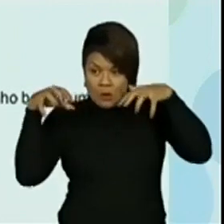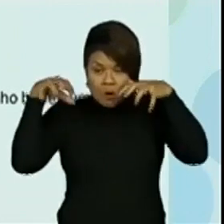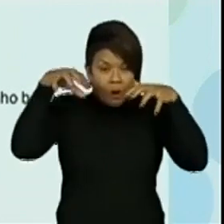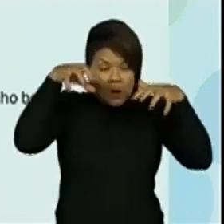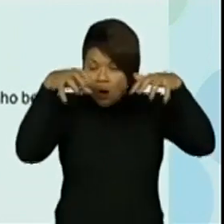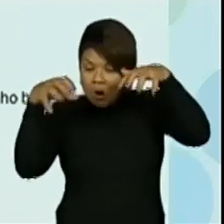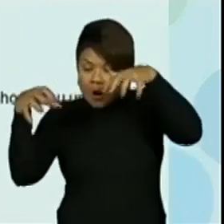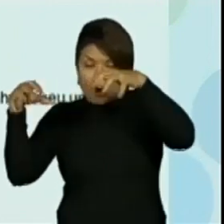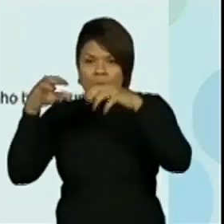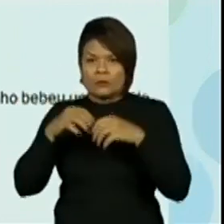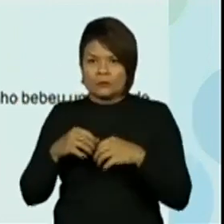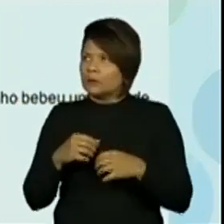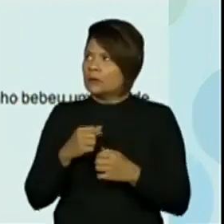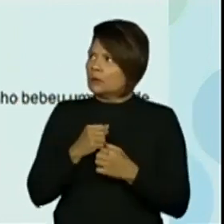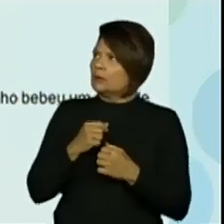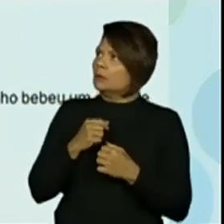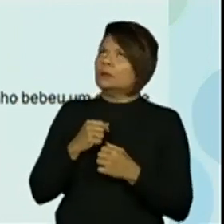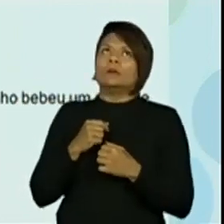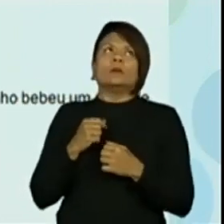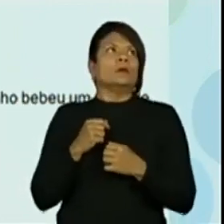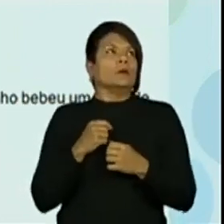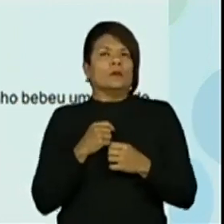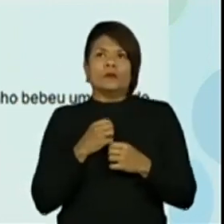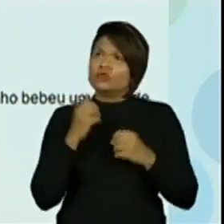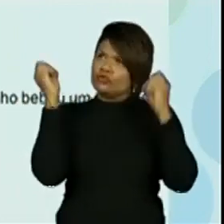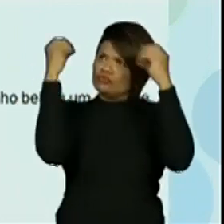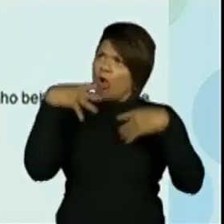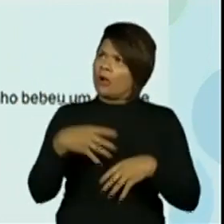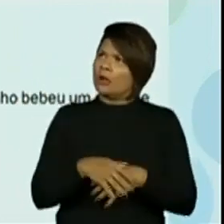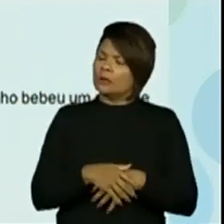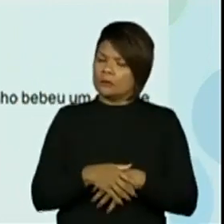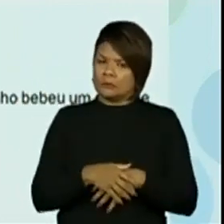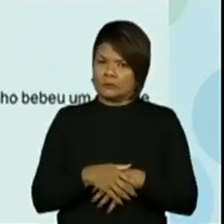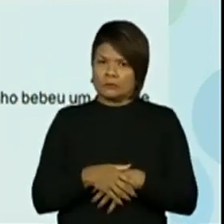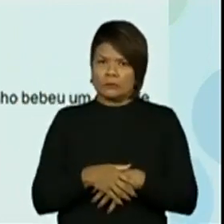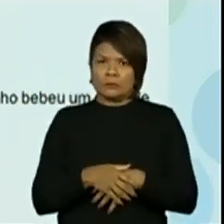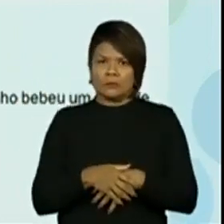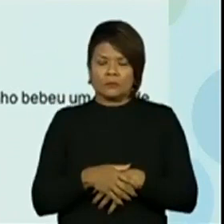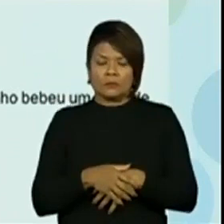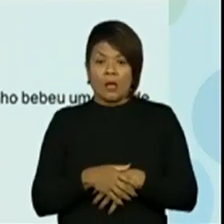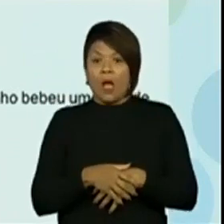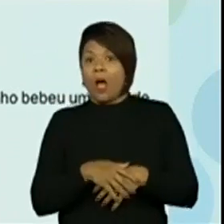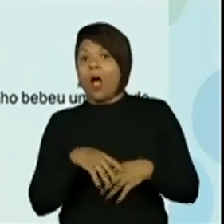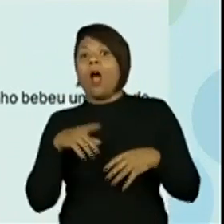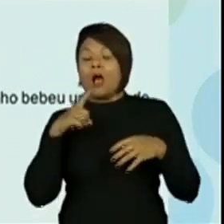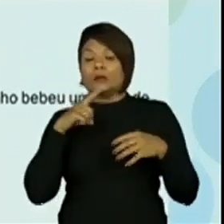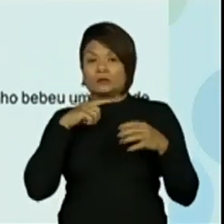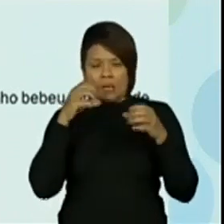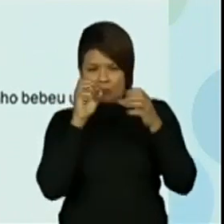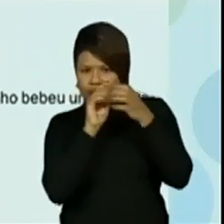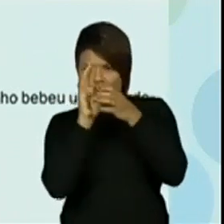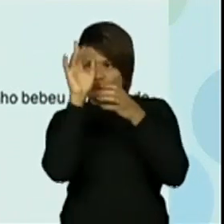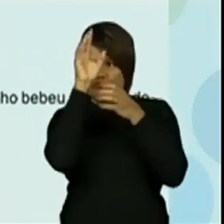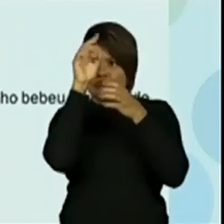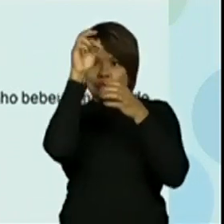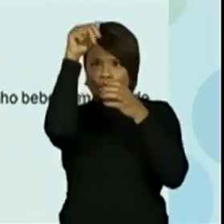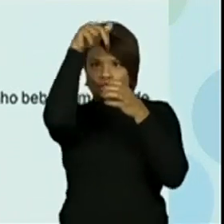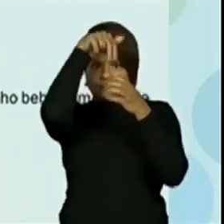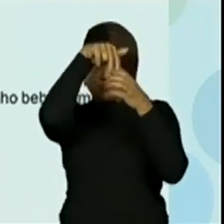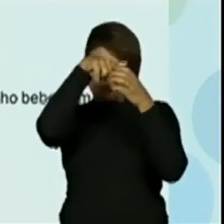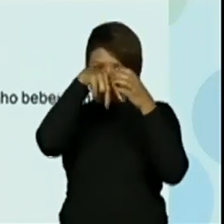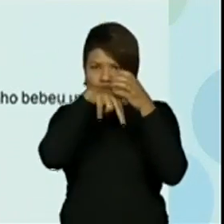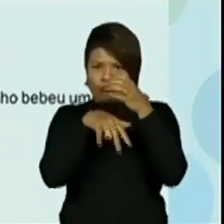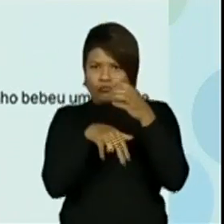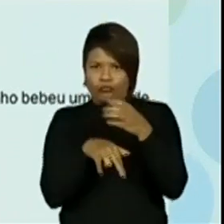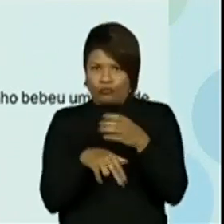Jogo! Joãozinho respondeu. Jogue logo! Da chaminé desceu uma perna de homem. Joãozinho